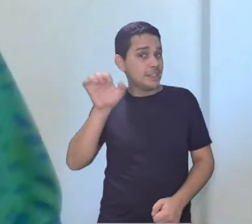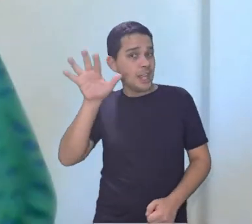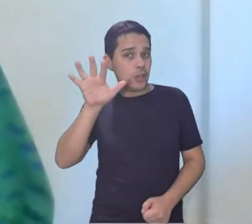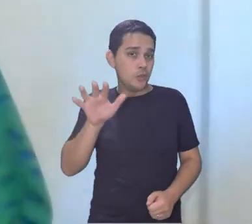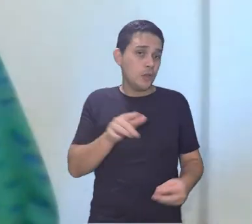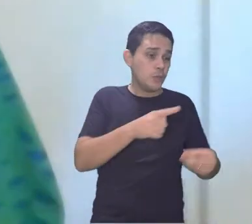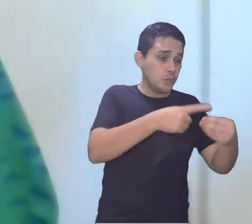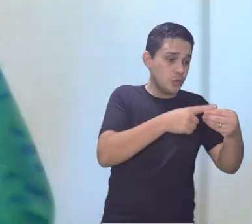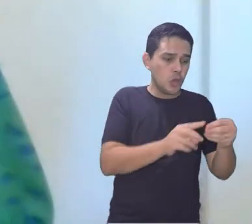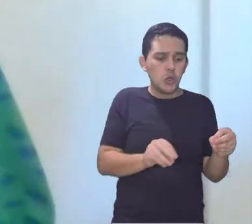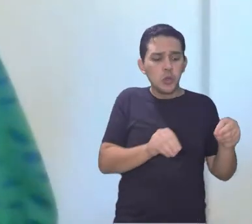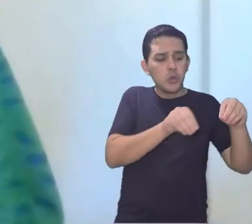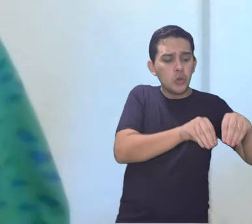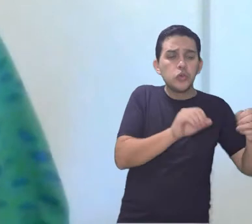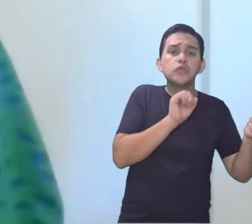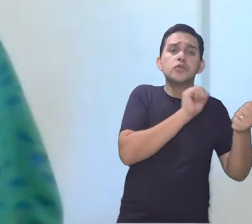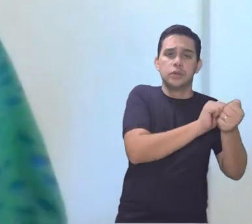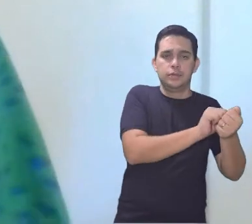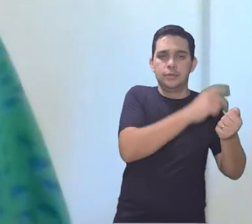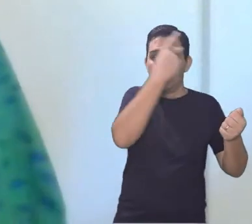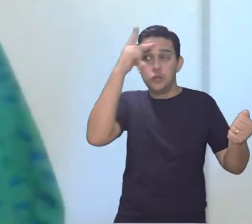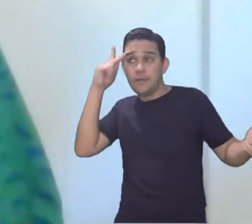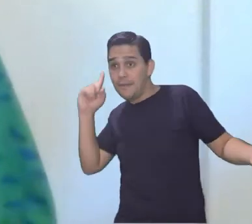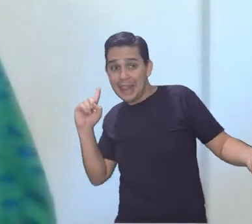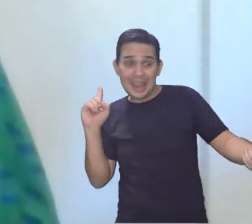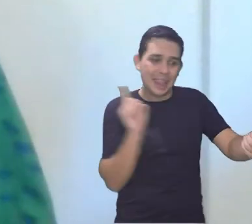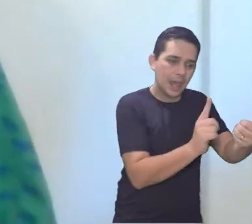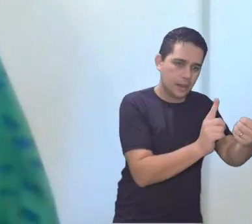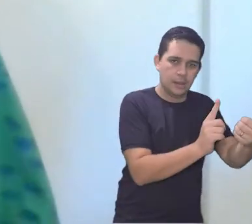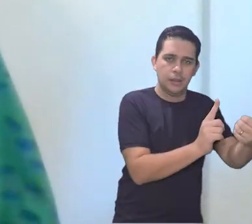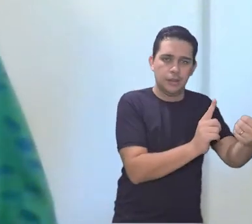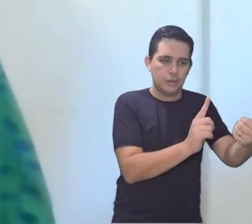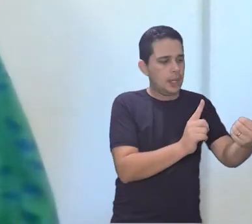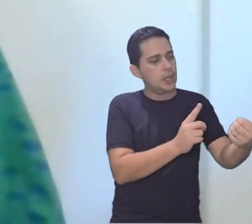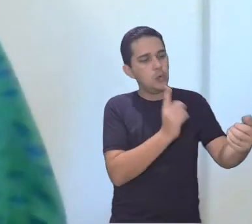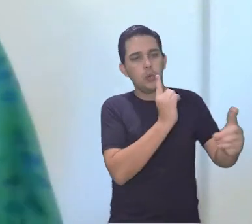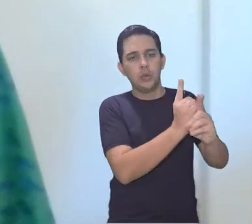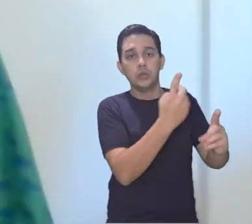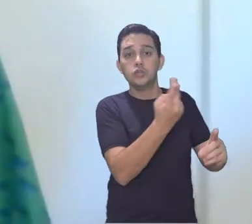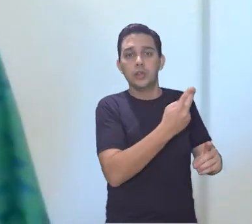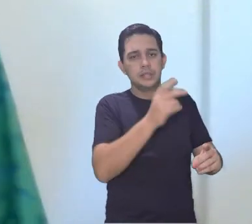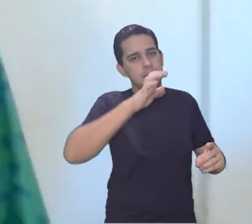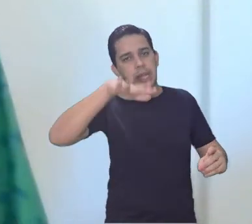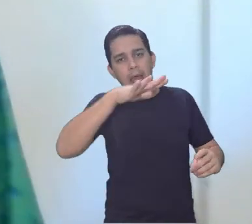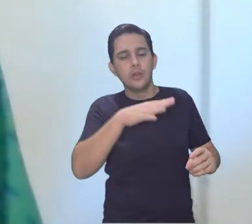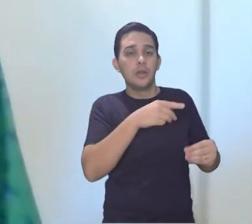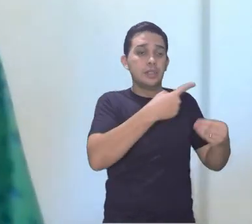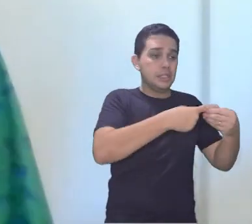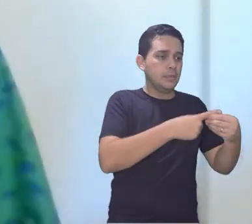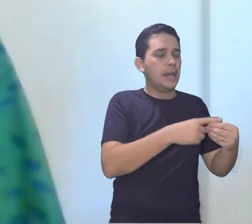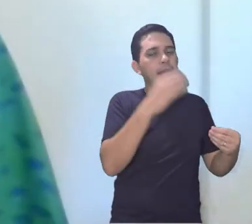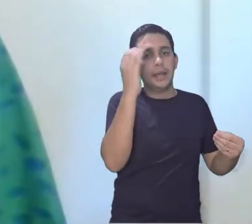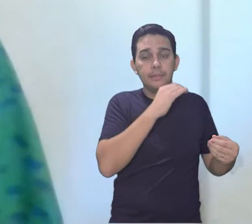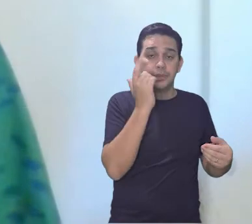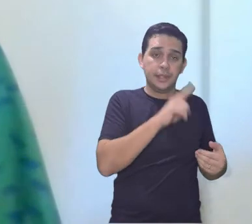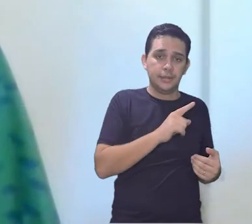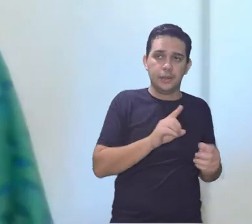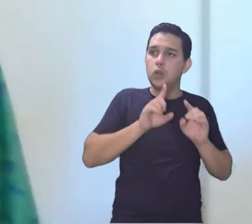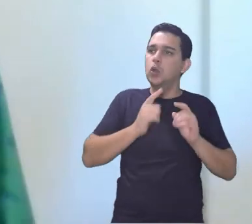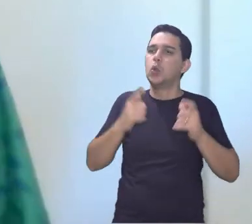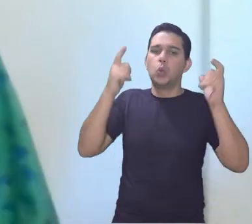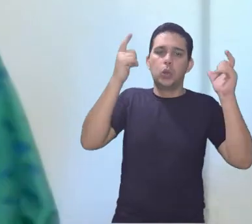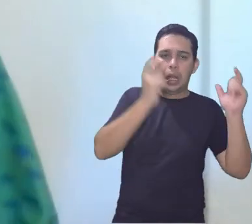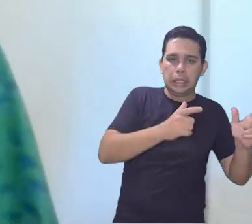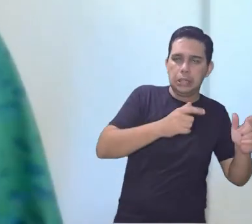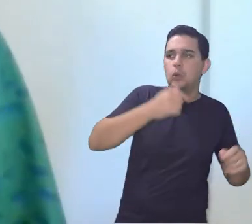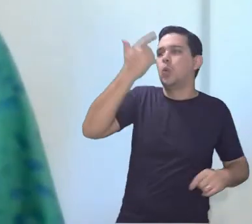fazendo todo o processamento dos cadastros das pessoas que foram vítimas, né, que perderam suas